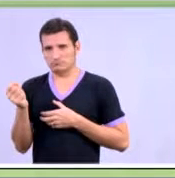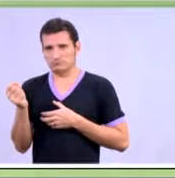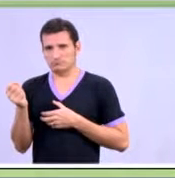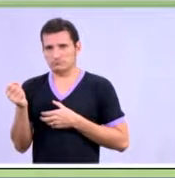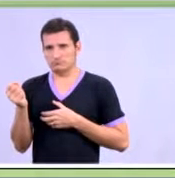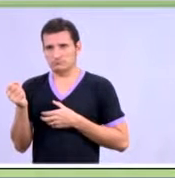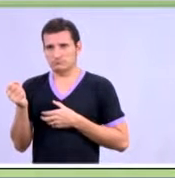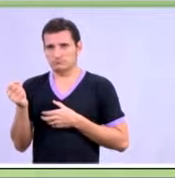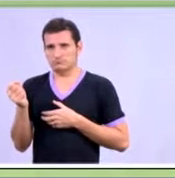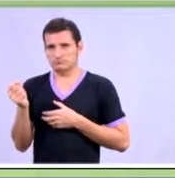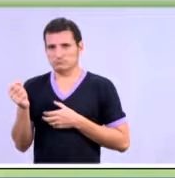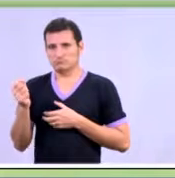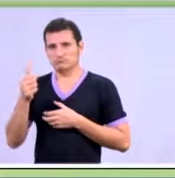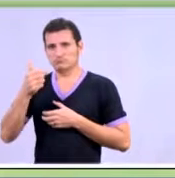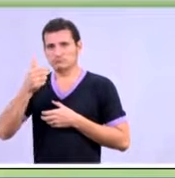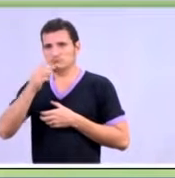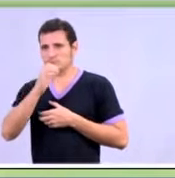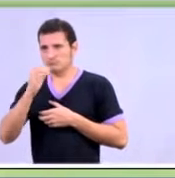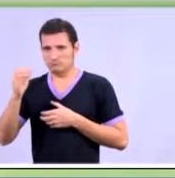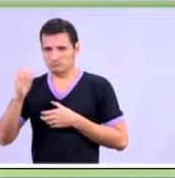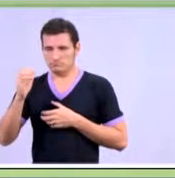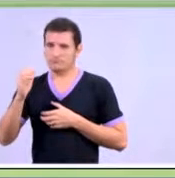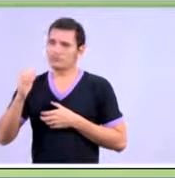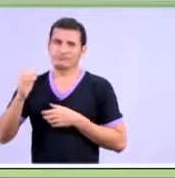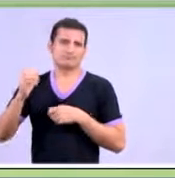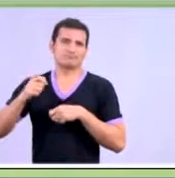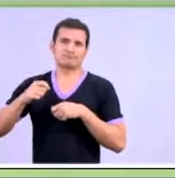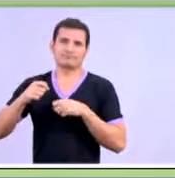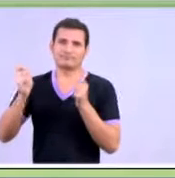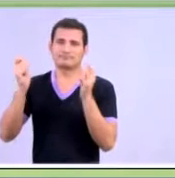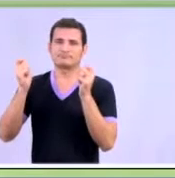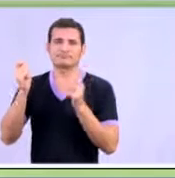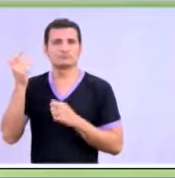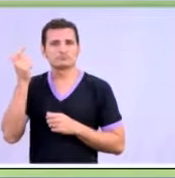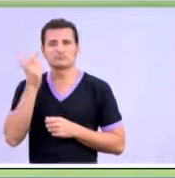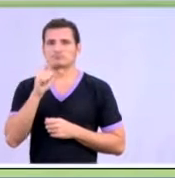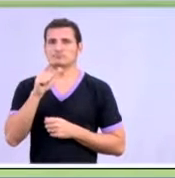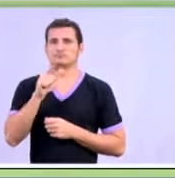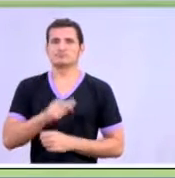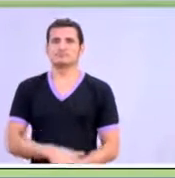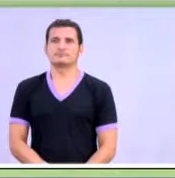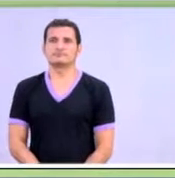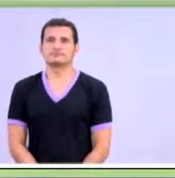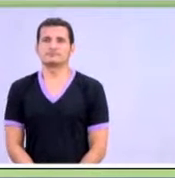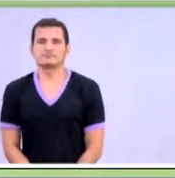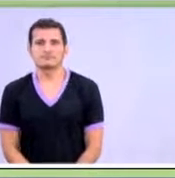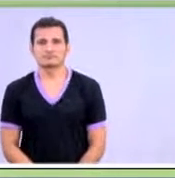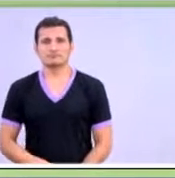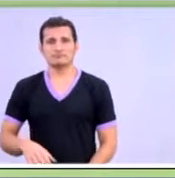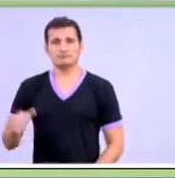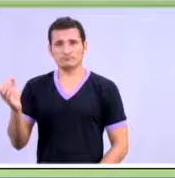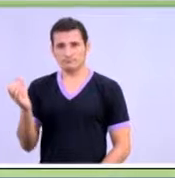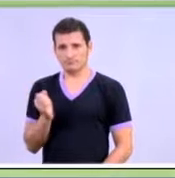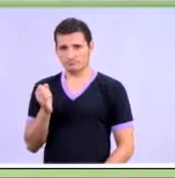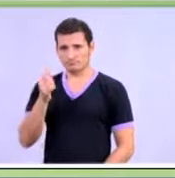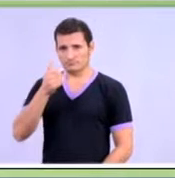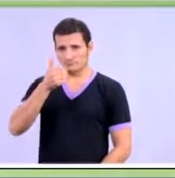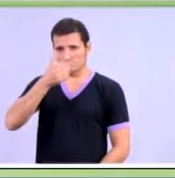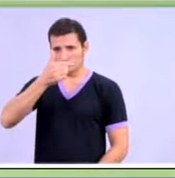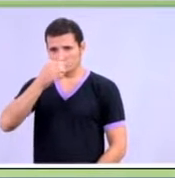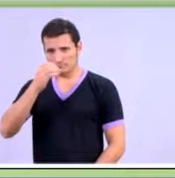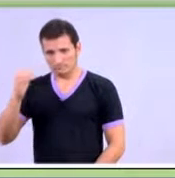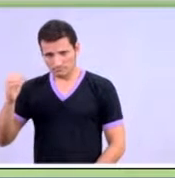100 e eu quero sacar 200, aí não vou conseguir. Que o valor do saque é 200